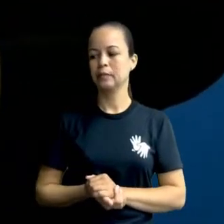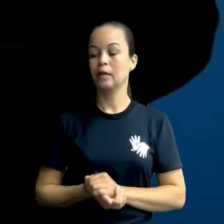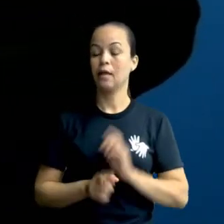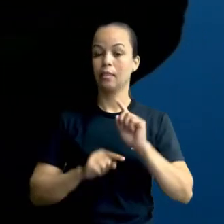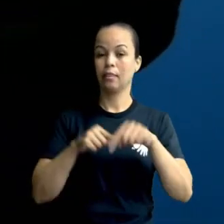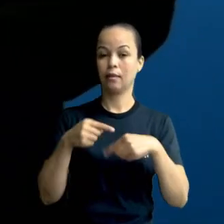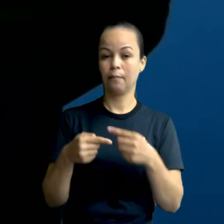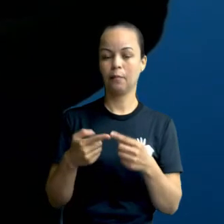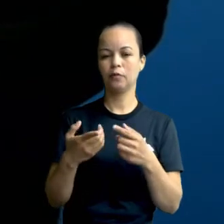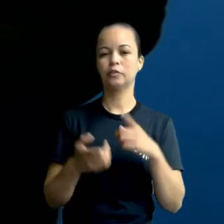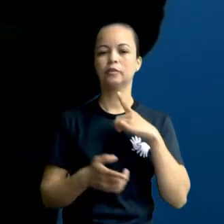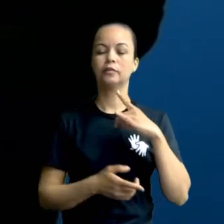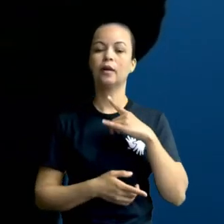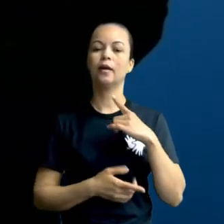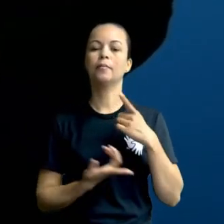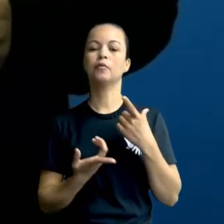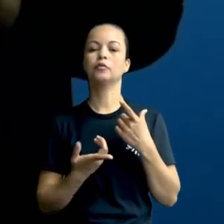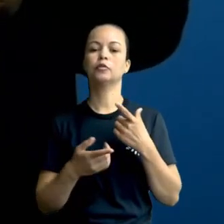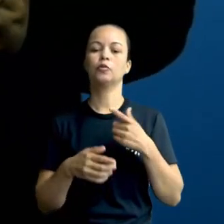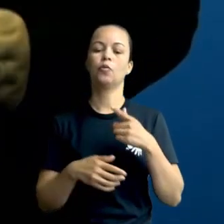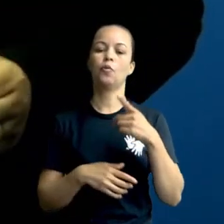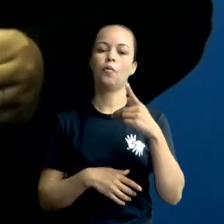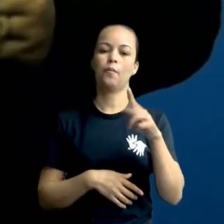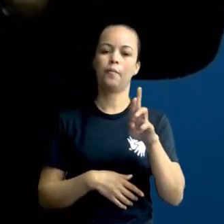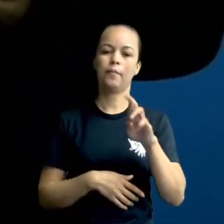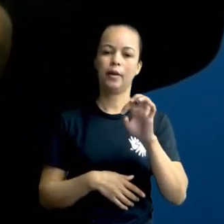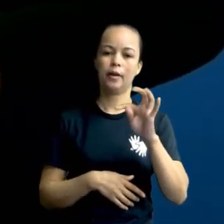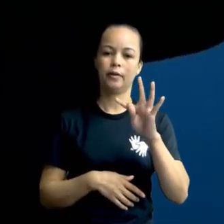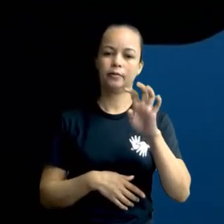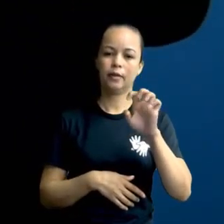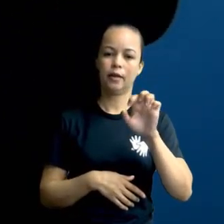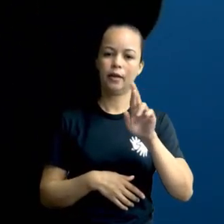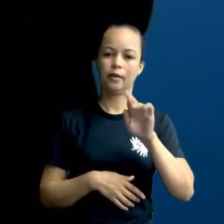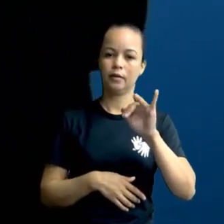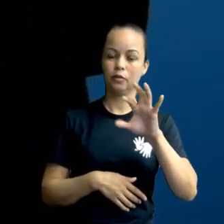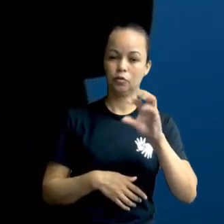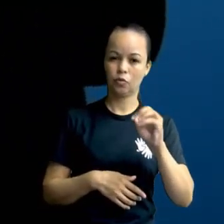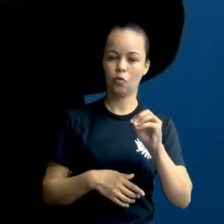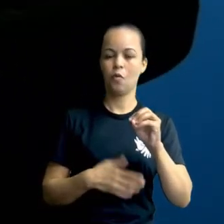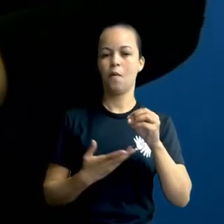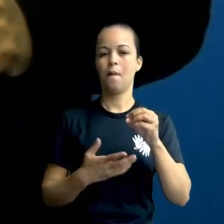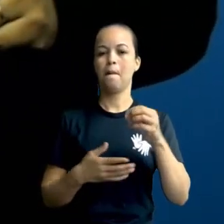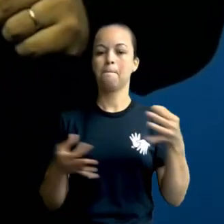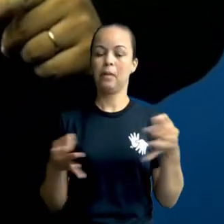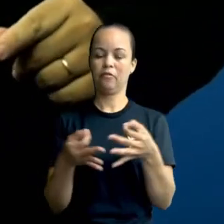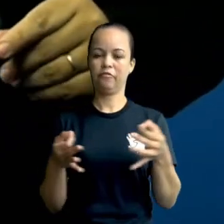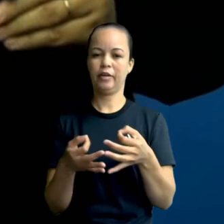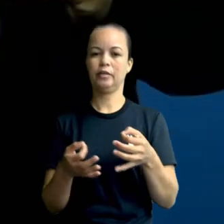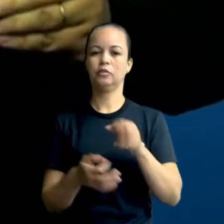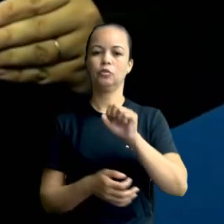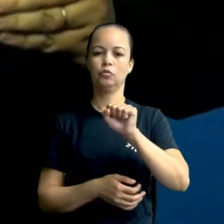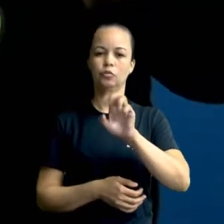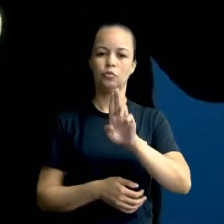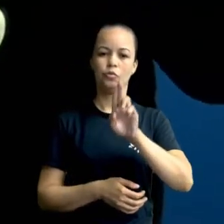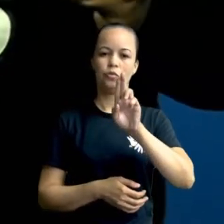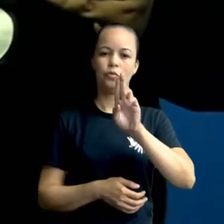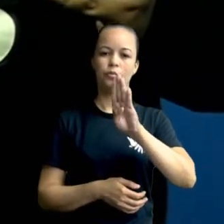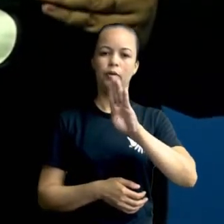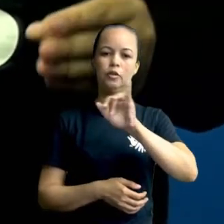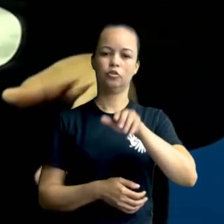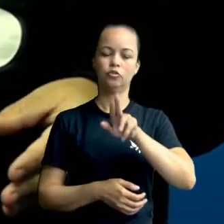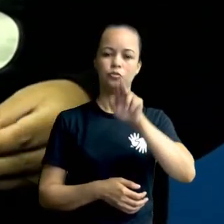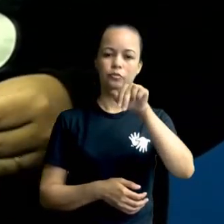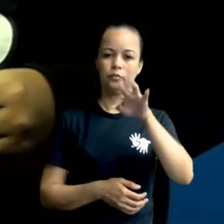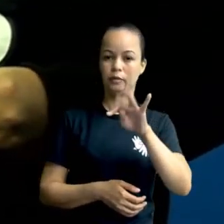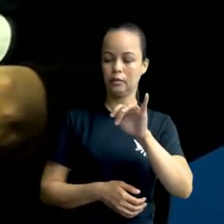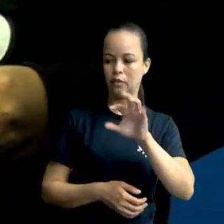Depois temos o pretérito. O pretérito imperfeito do subjuntivo, ele exprime um verbo no